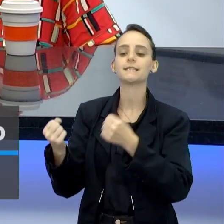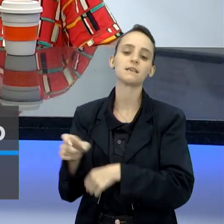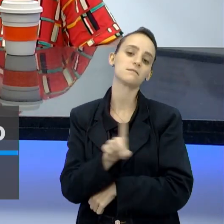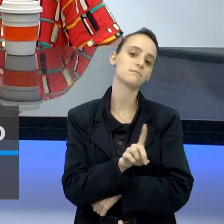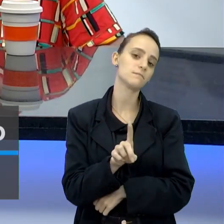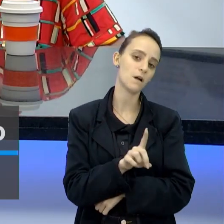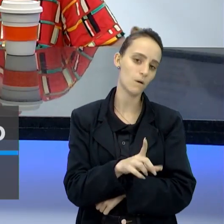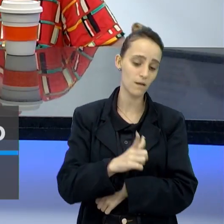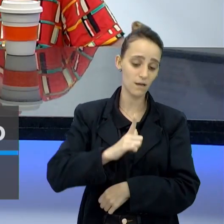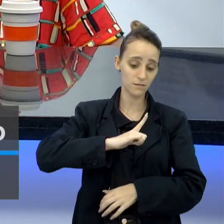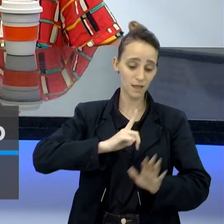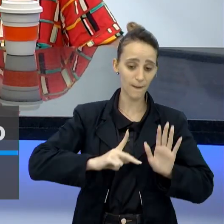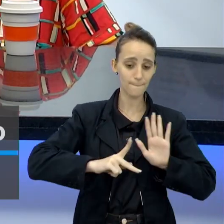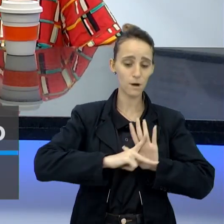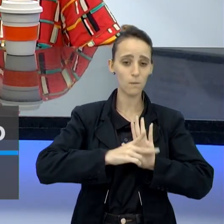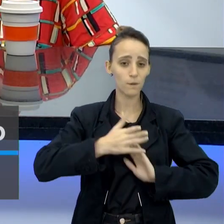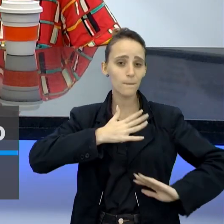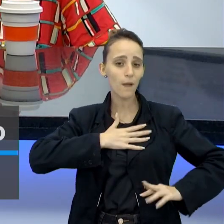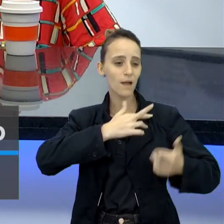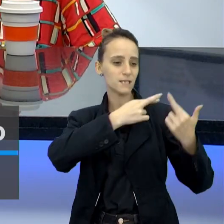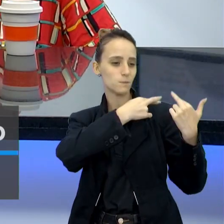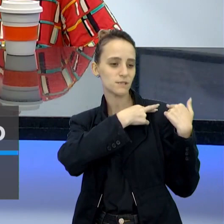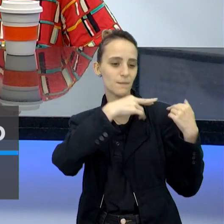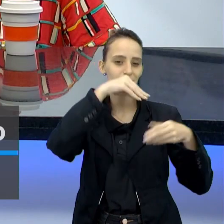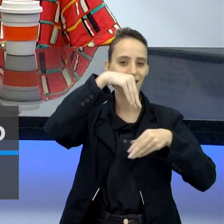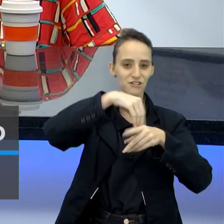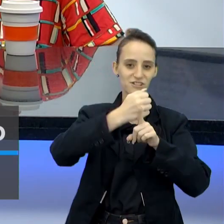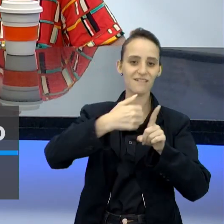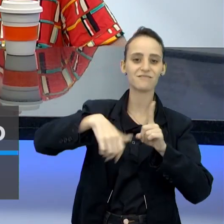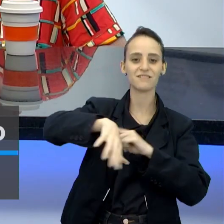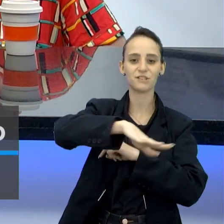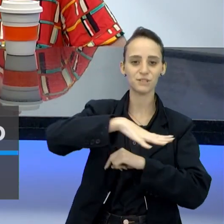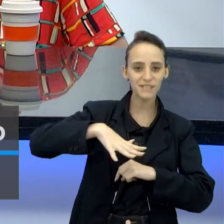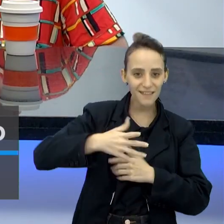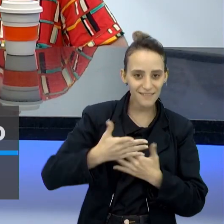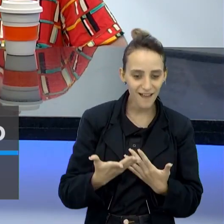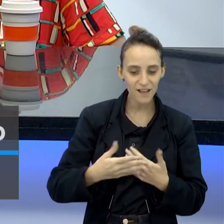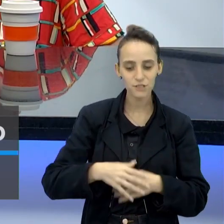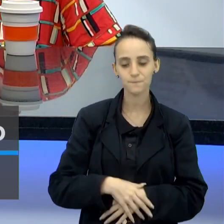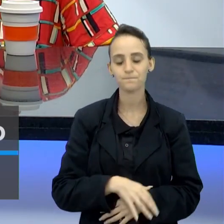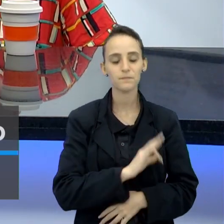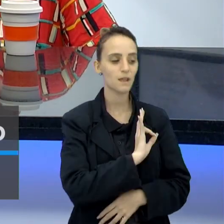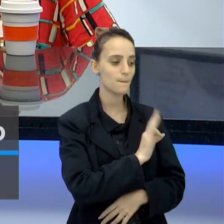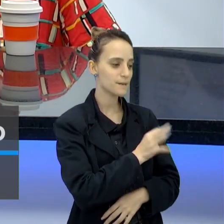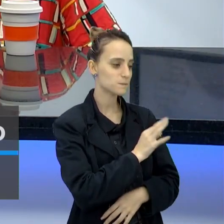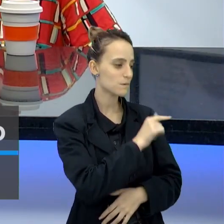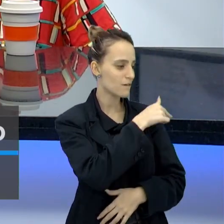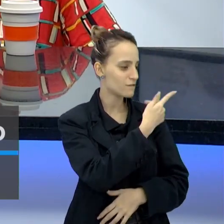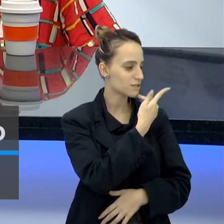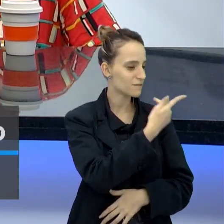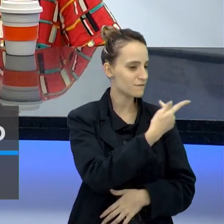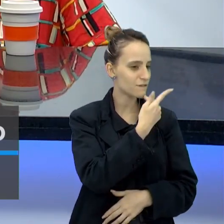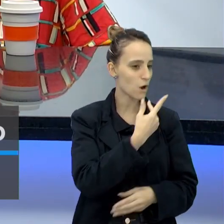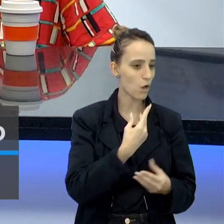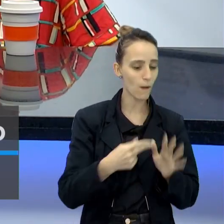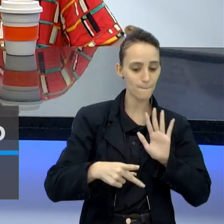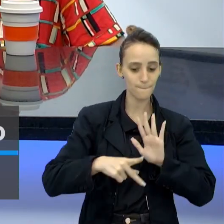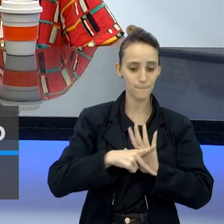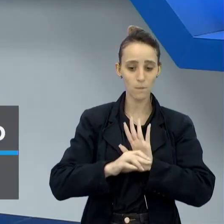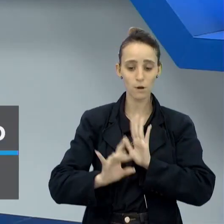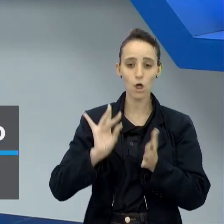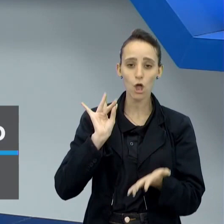sociedade. Jo, isso que você acabou de colocar, né, desse processo criativo, da dimensão da nossa